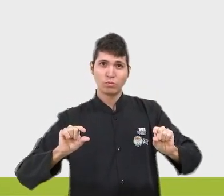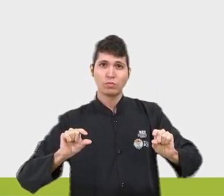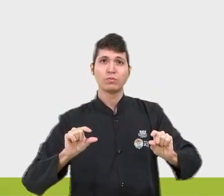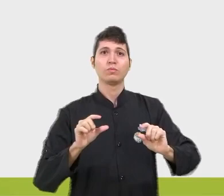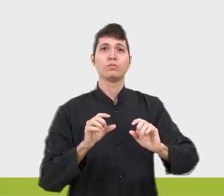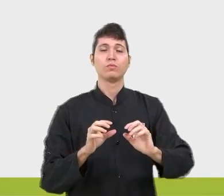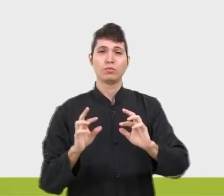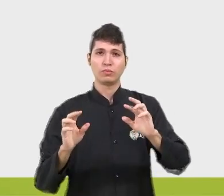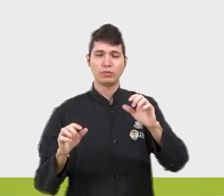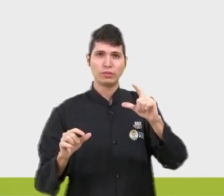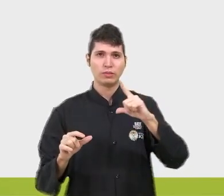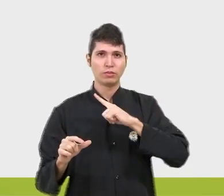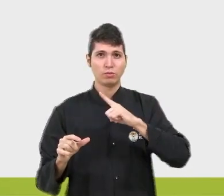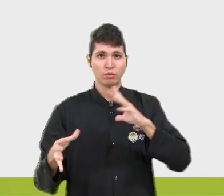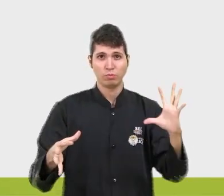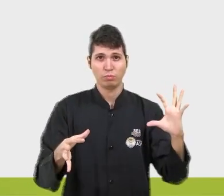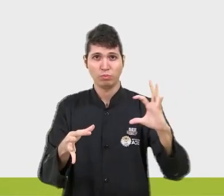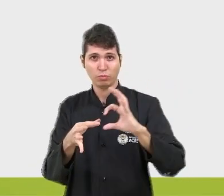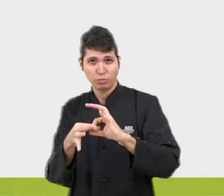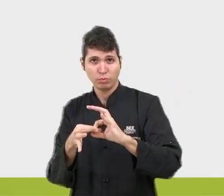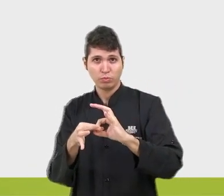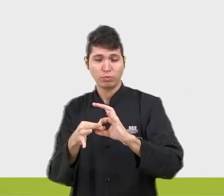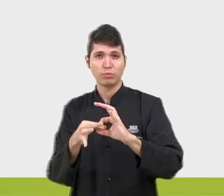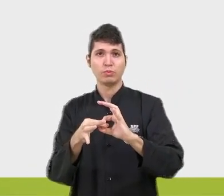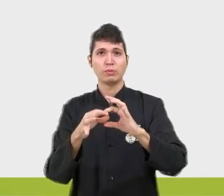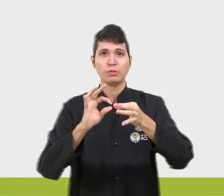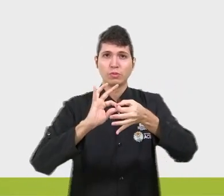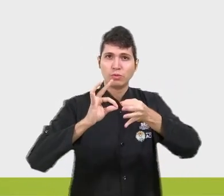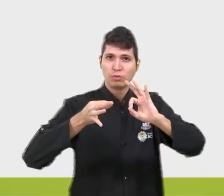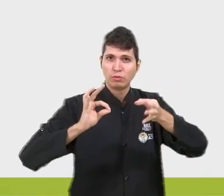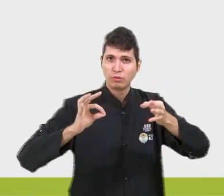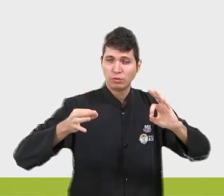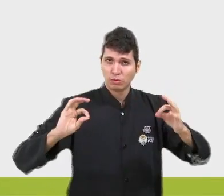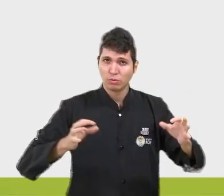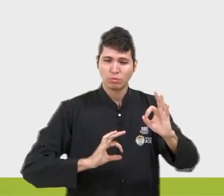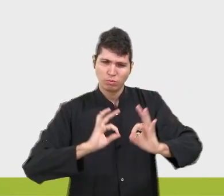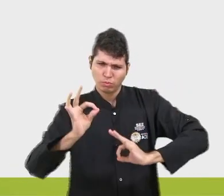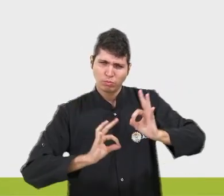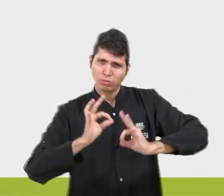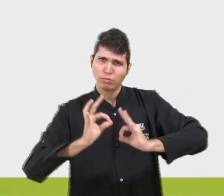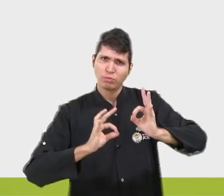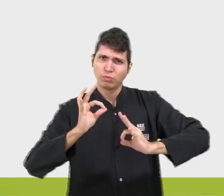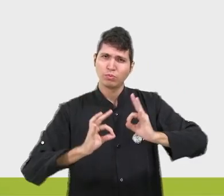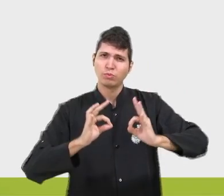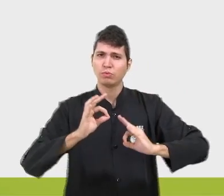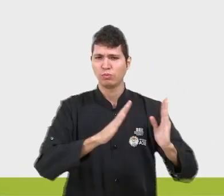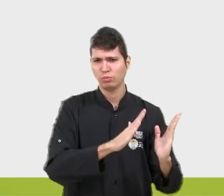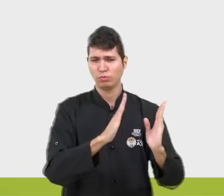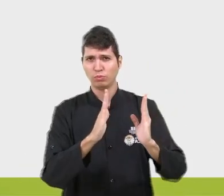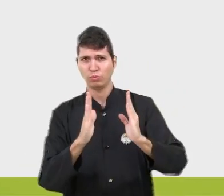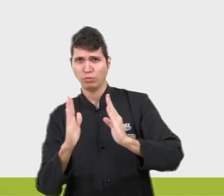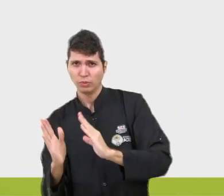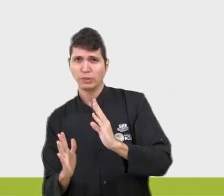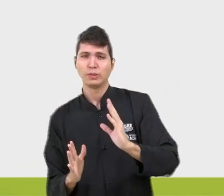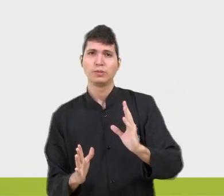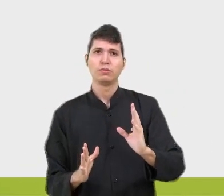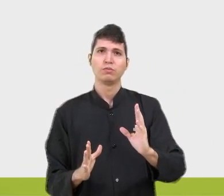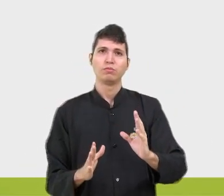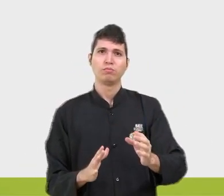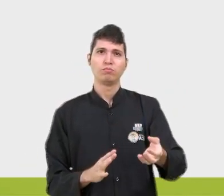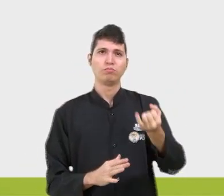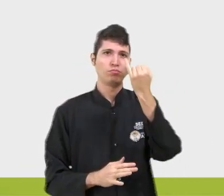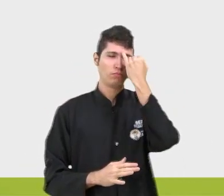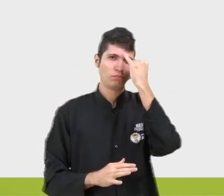uma relação que garanta uma sequência coerente do texto e a interdependência entre as ideias.